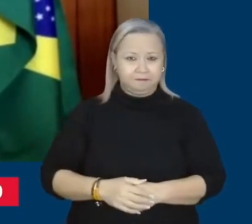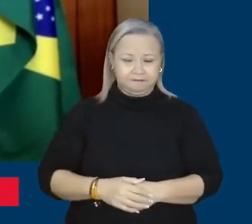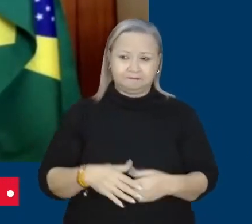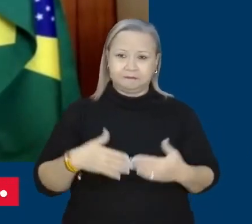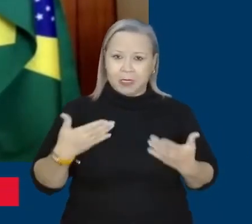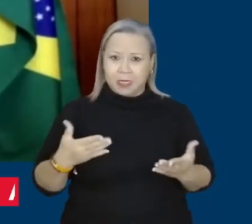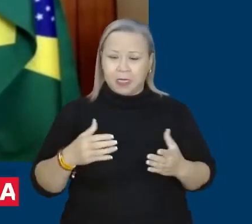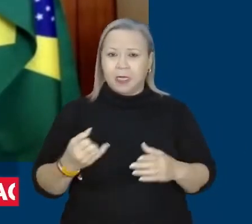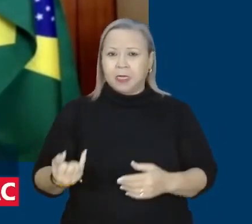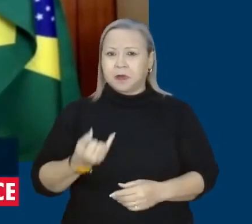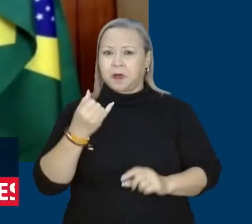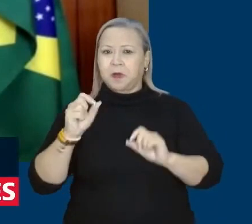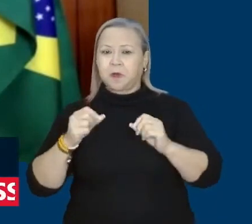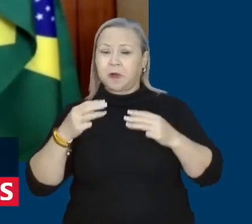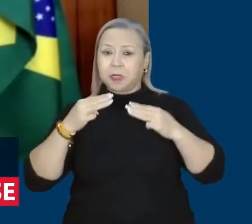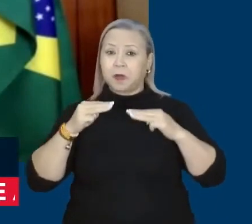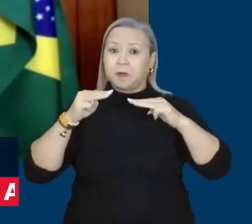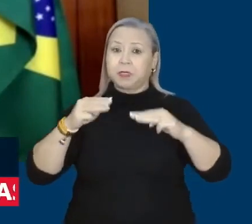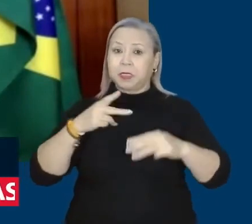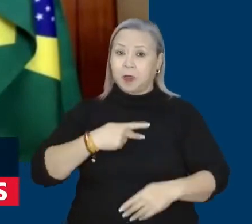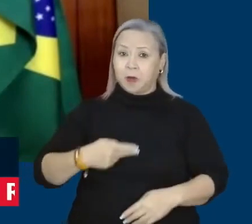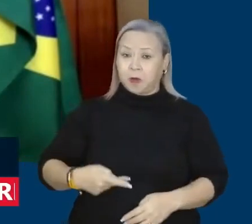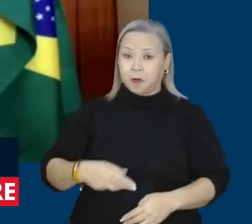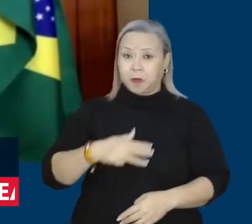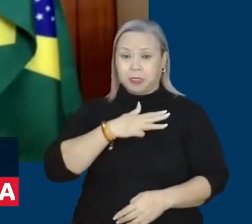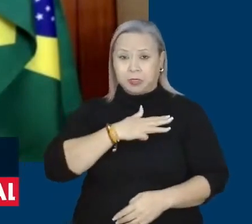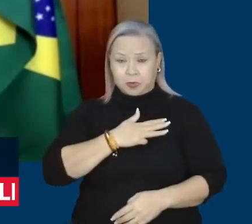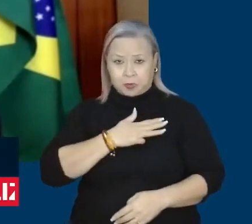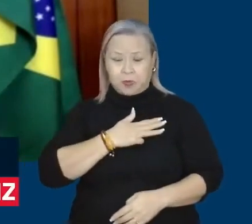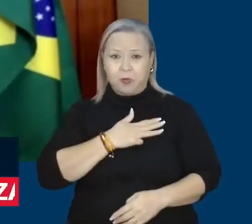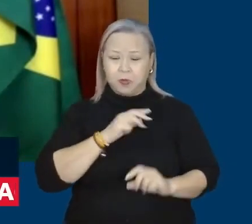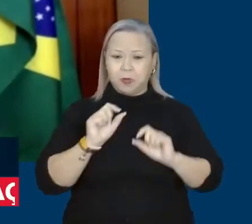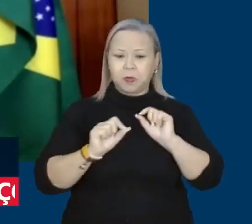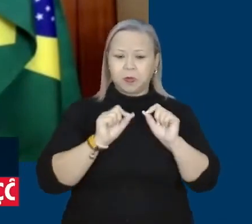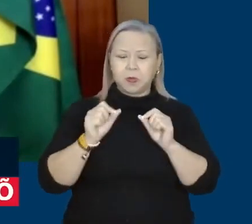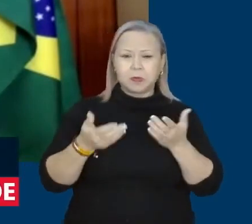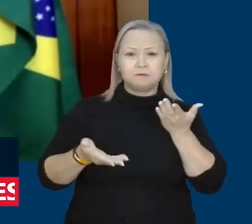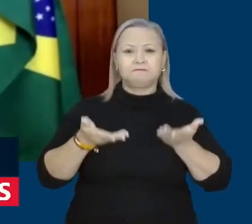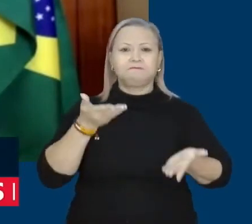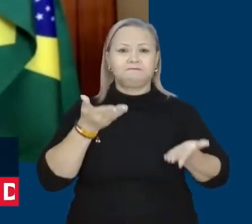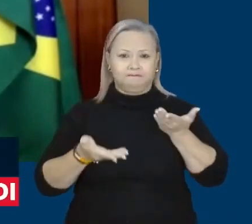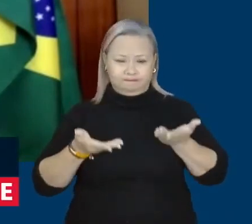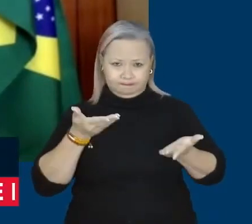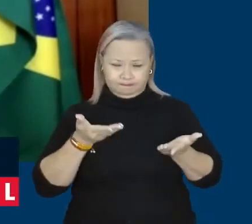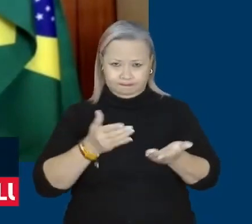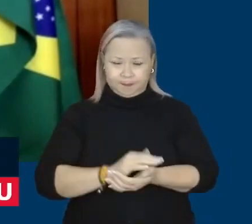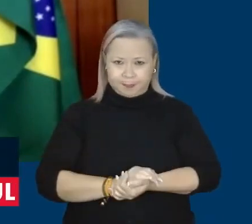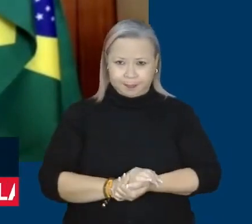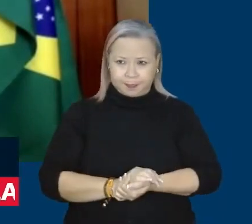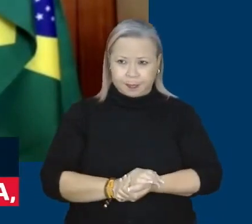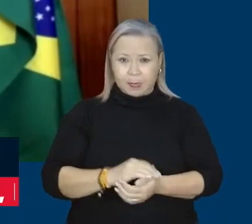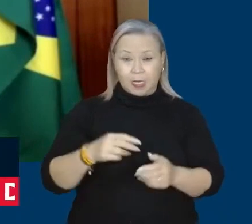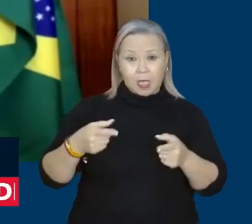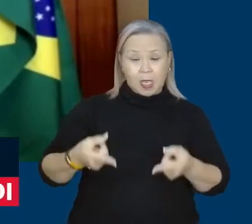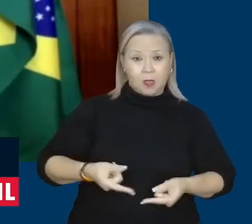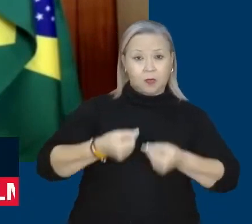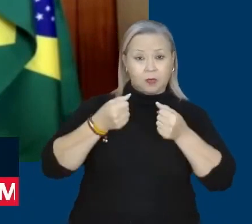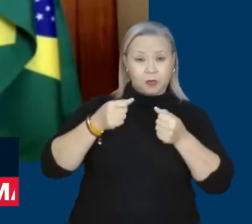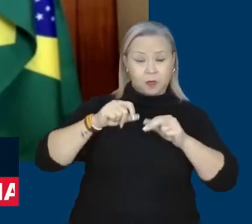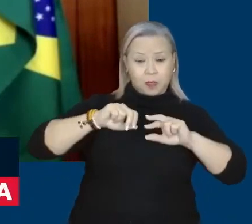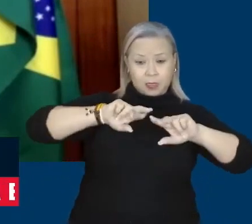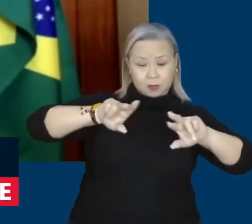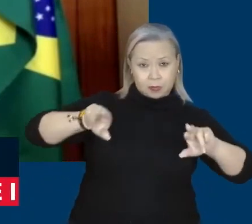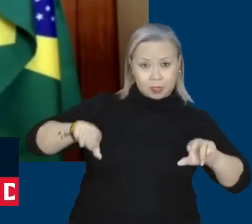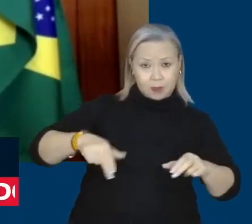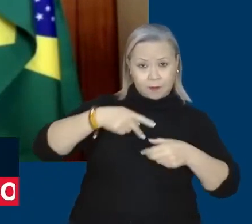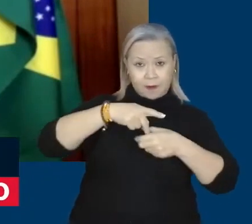uma grande missão do presidente Lula, é evidente, buscar o ponto de equilíbrio, né? Dos preços derivados de